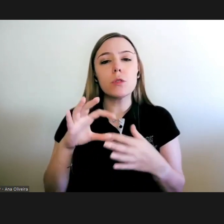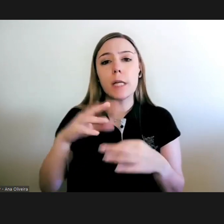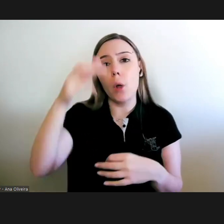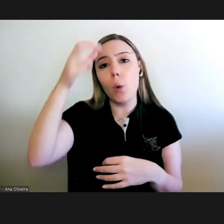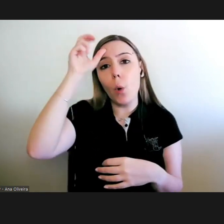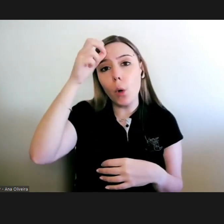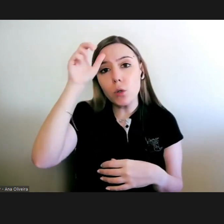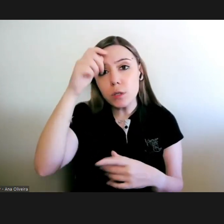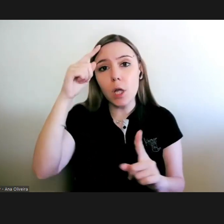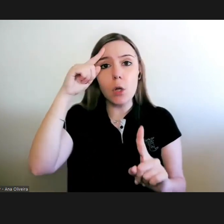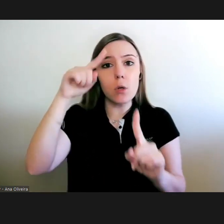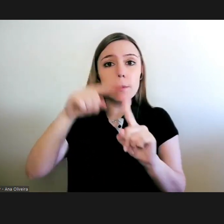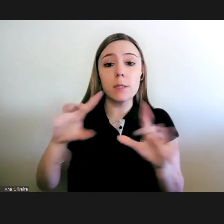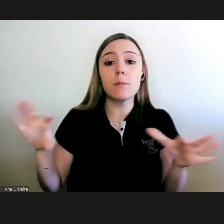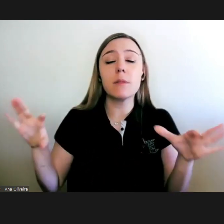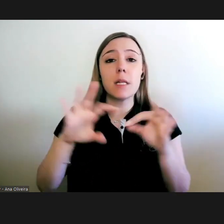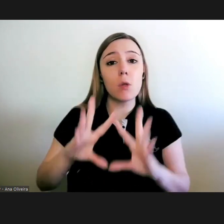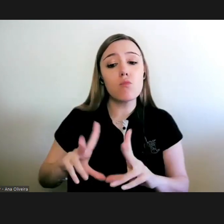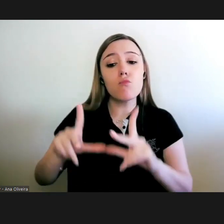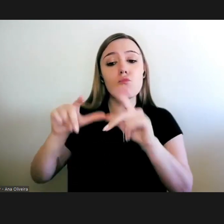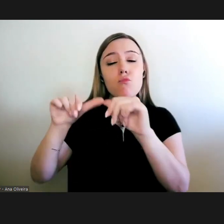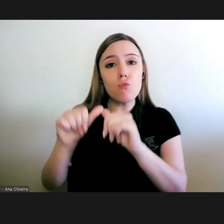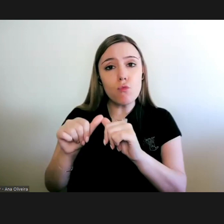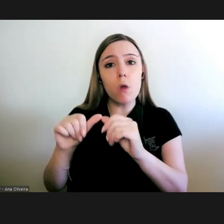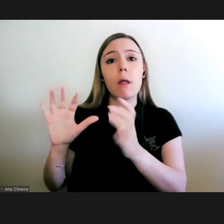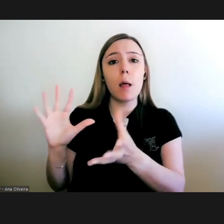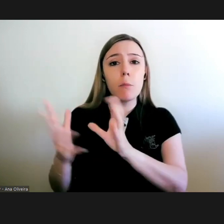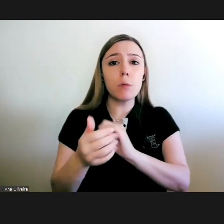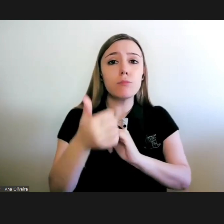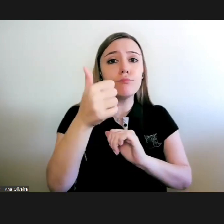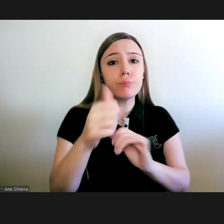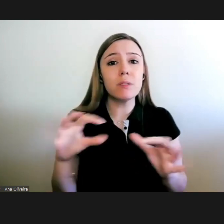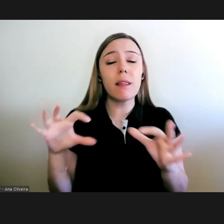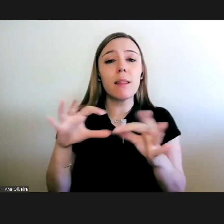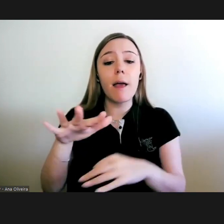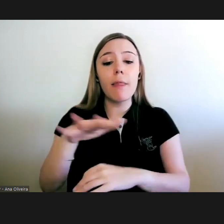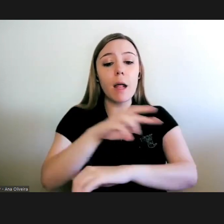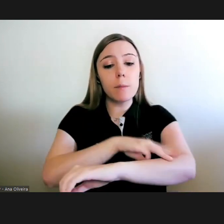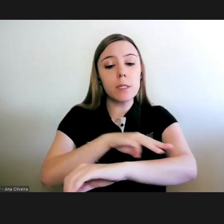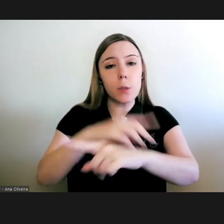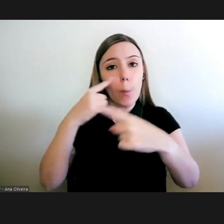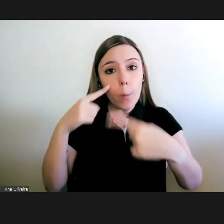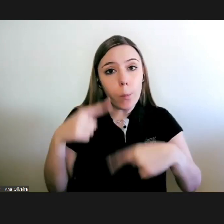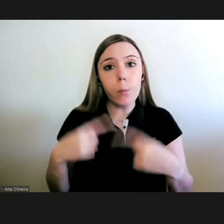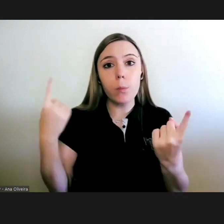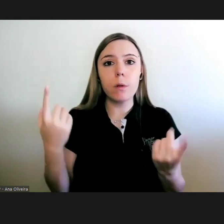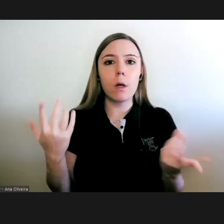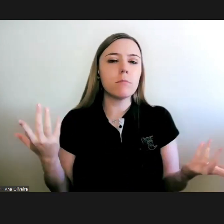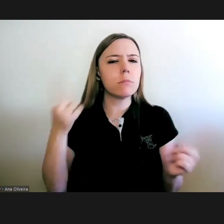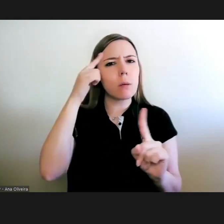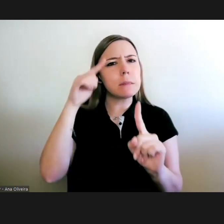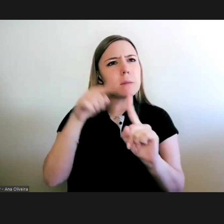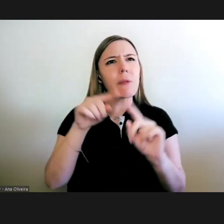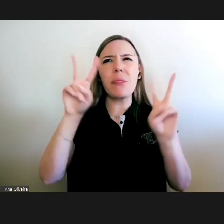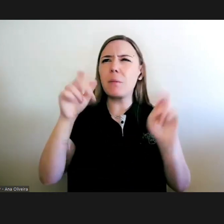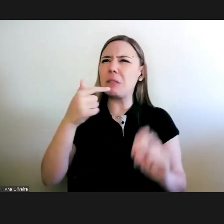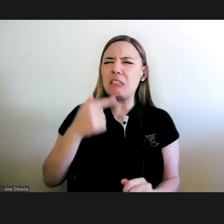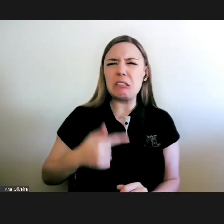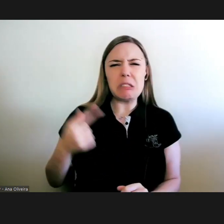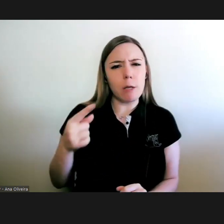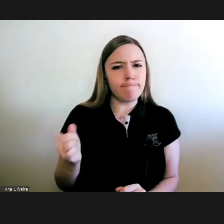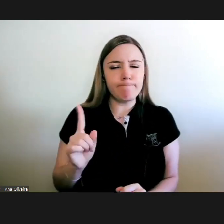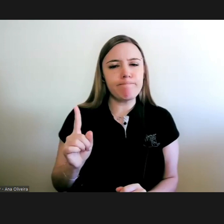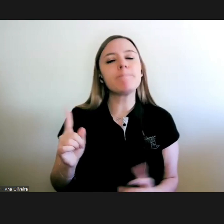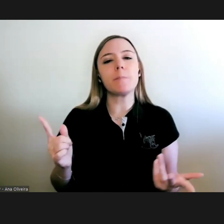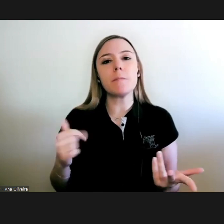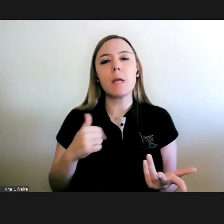do desenvolvimento sustentável aplicado à administração pública, para que este não seja um tema estranho e o pensemos